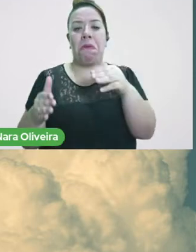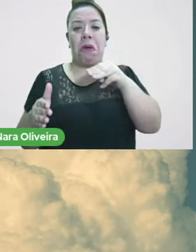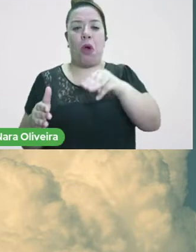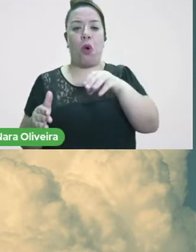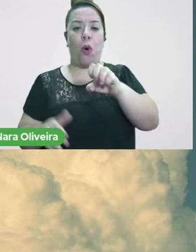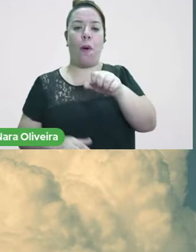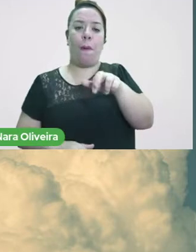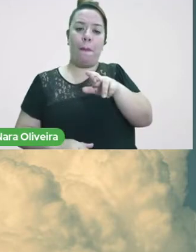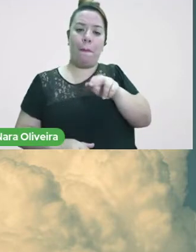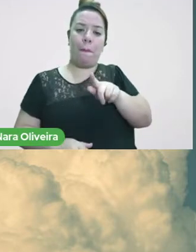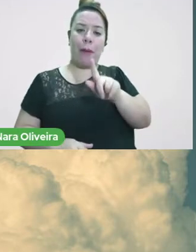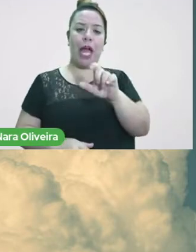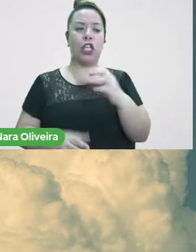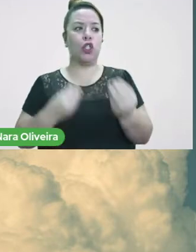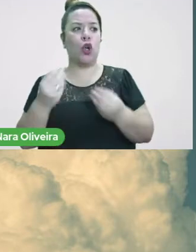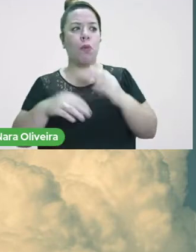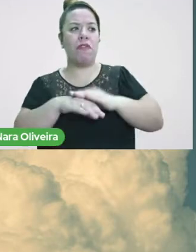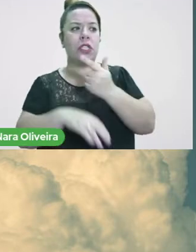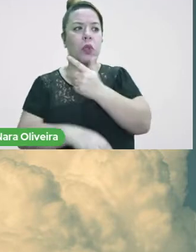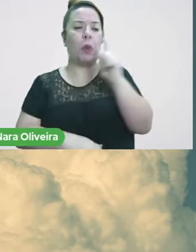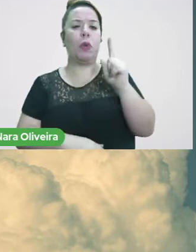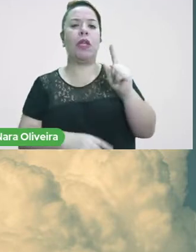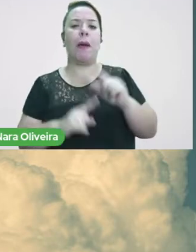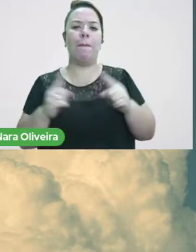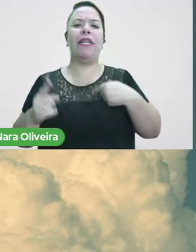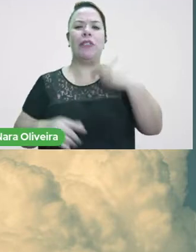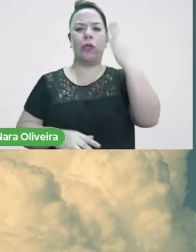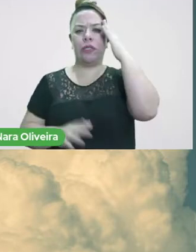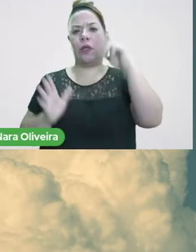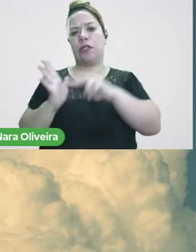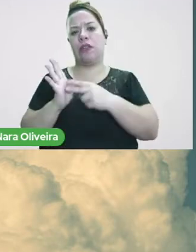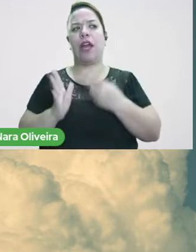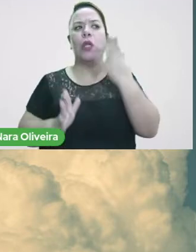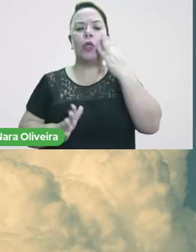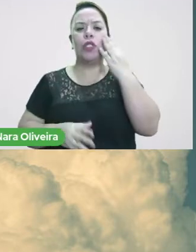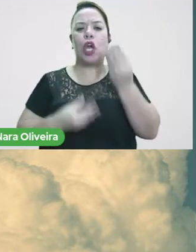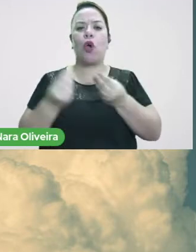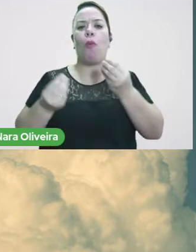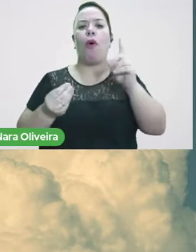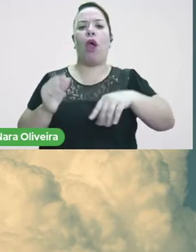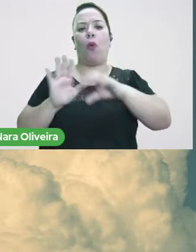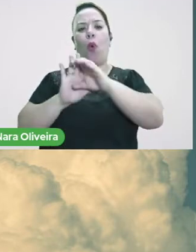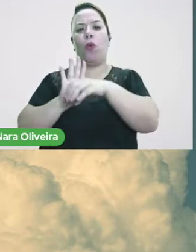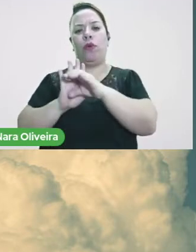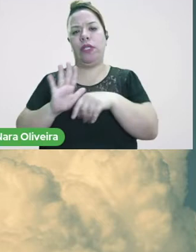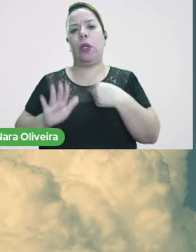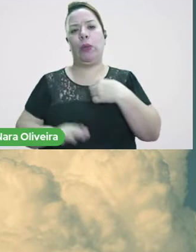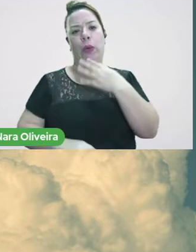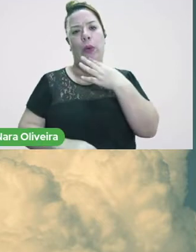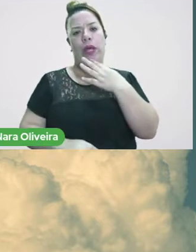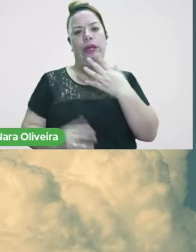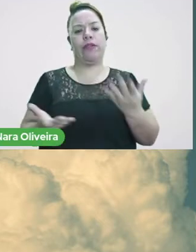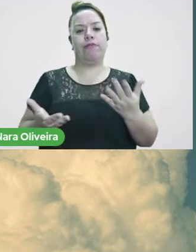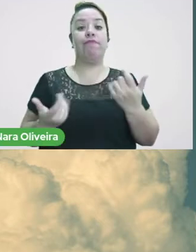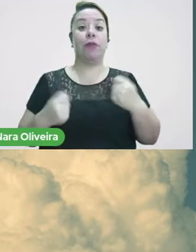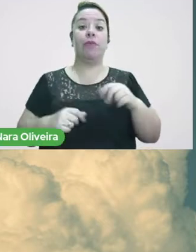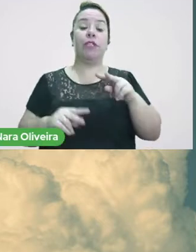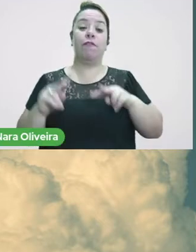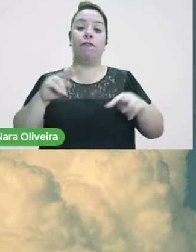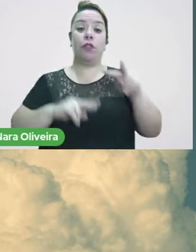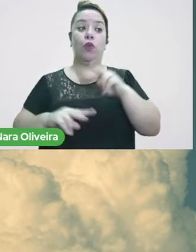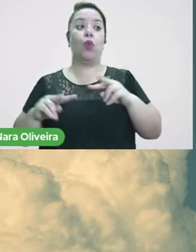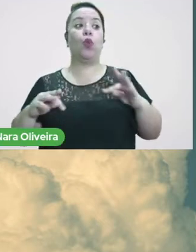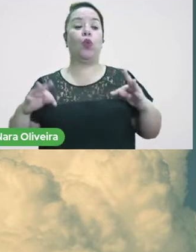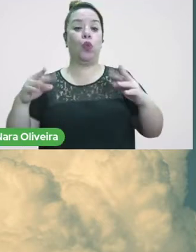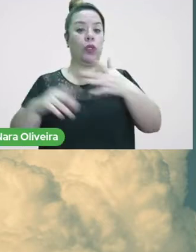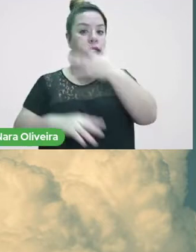numa outra branch, mas eu sei o que isso significa. Então, conceitualmente, todo mundo precisa ter essa visibilidade, certo? Um outro